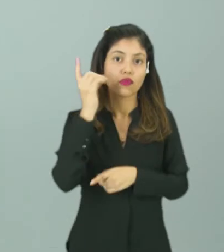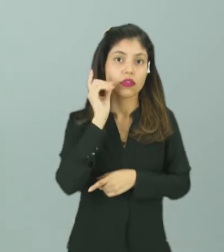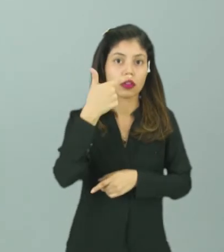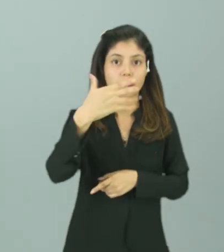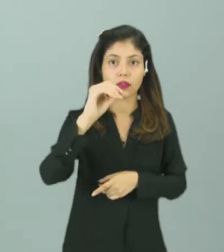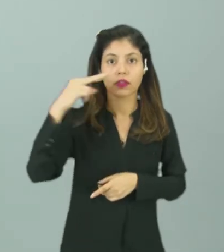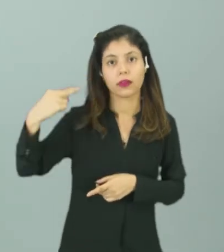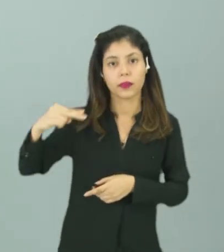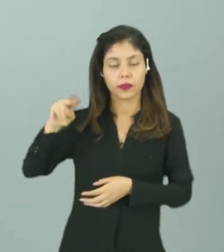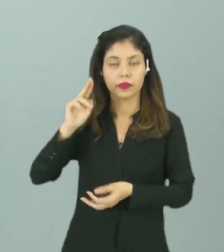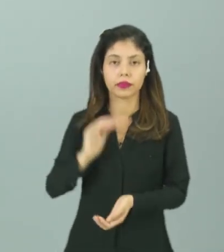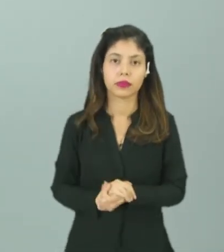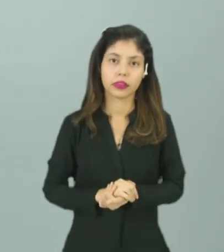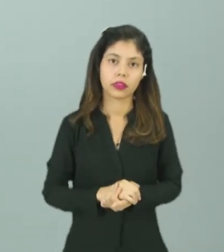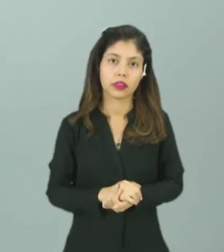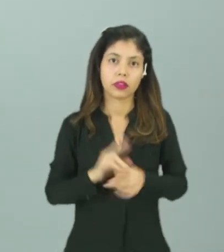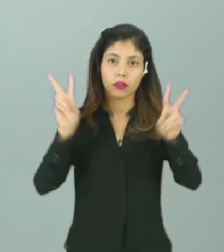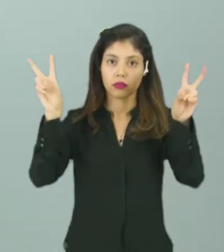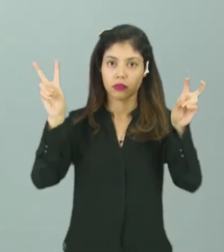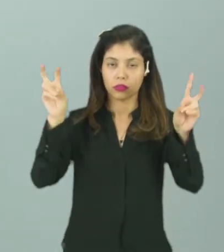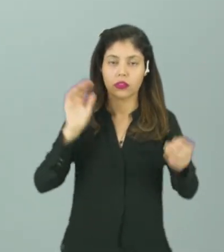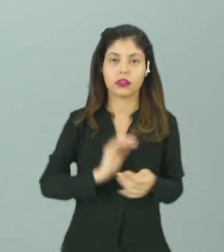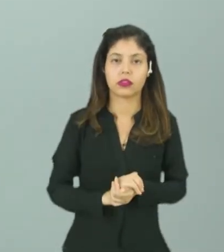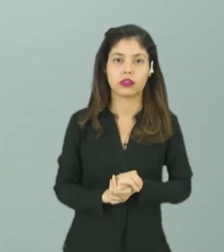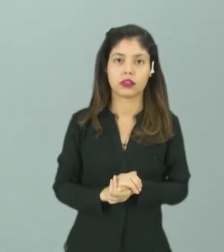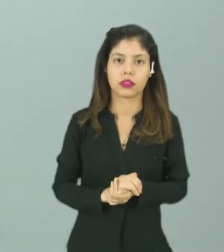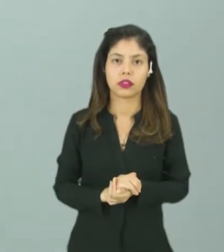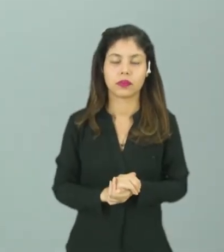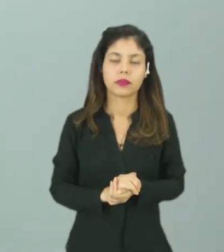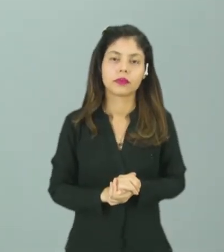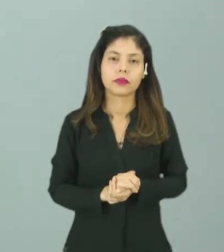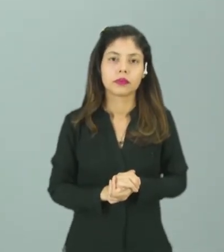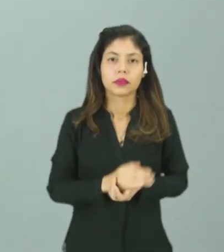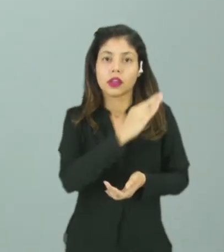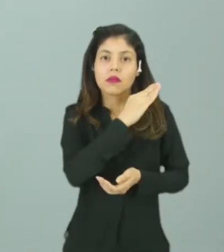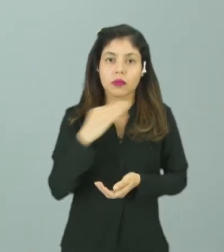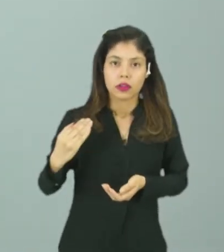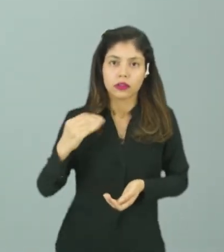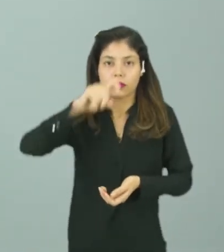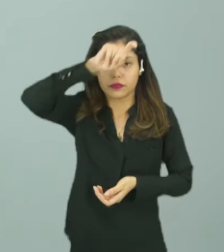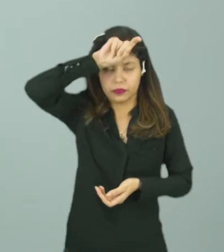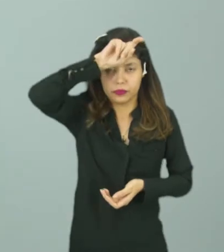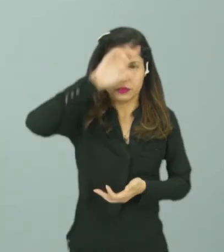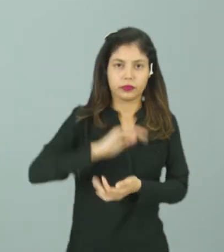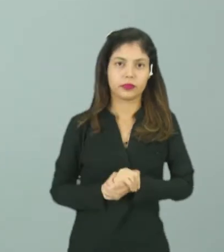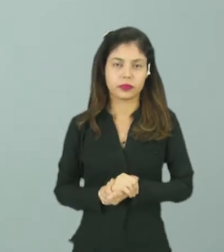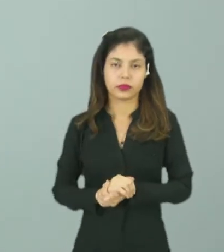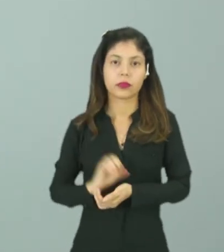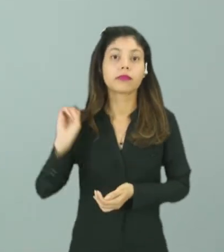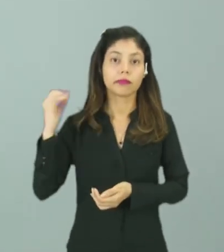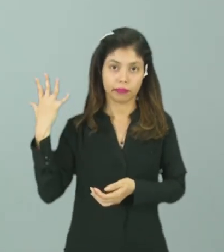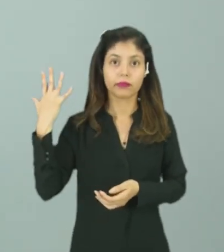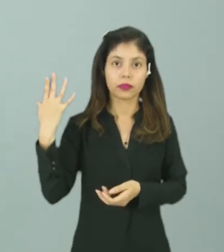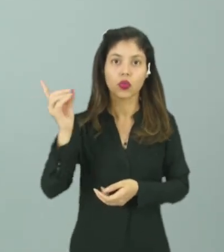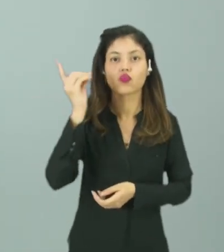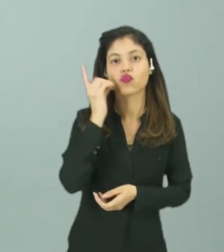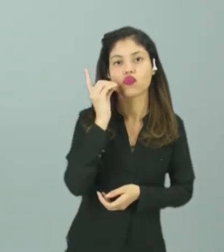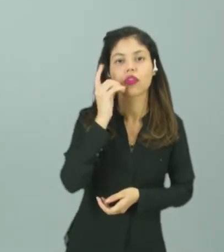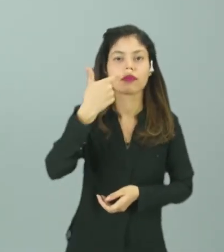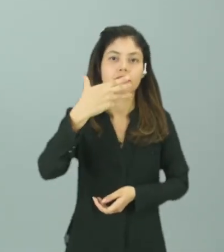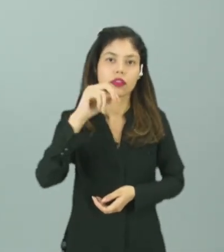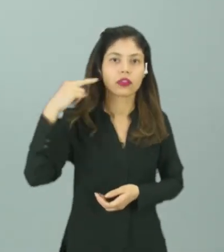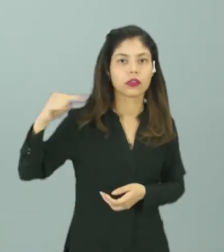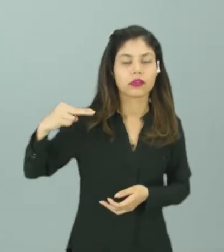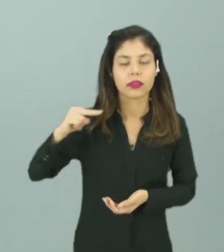de novembro ele foi intitulado exatamente por conta da morte de Zumbi, que aconteceu exatamente nessa data de 20